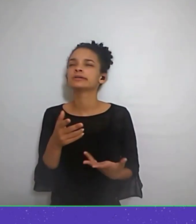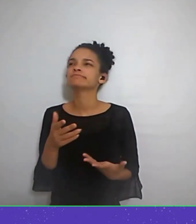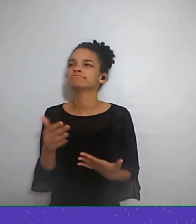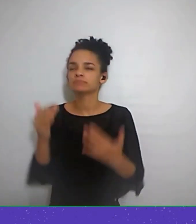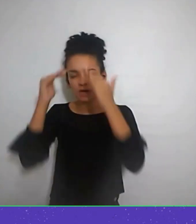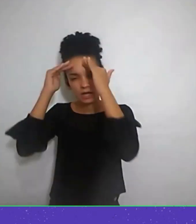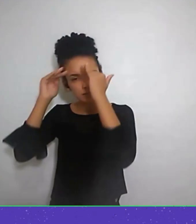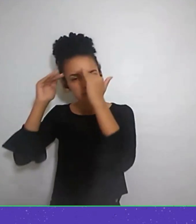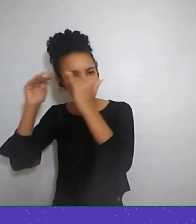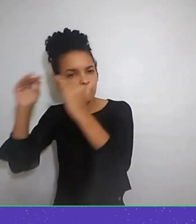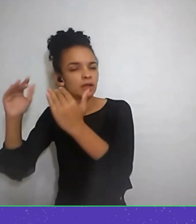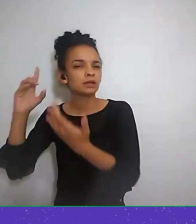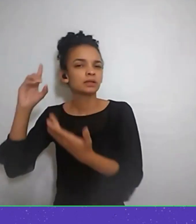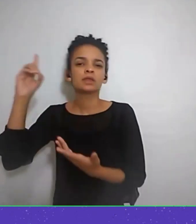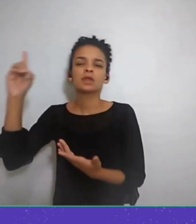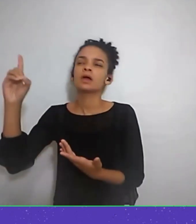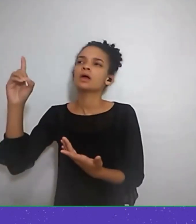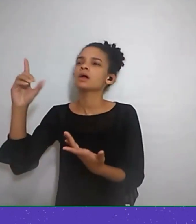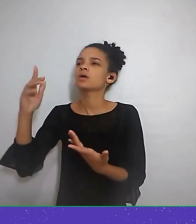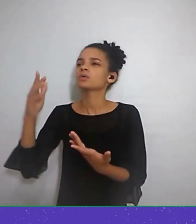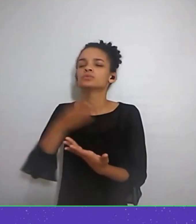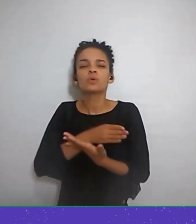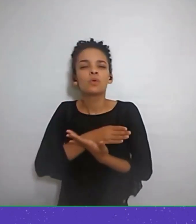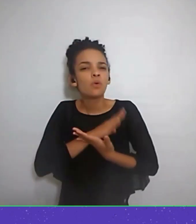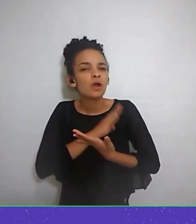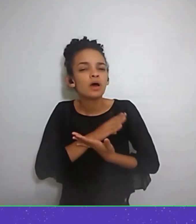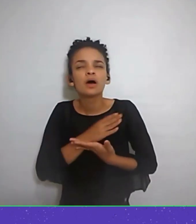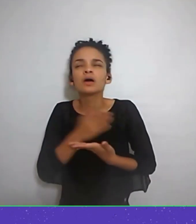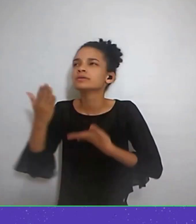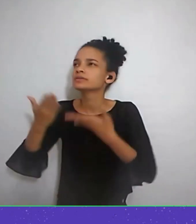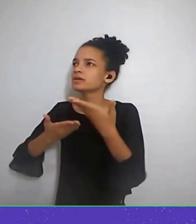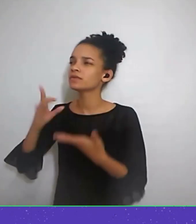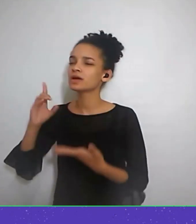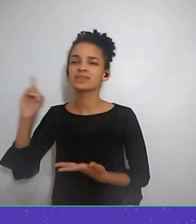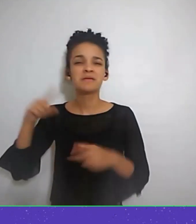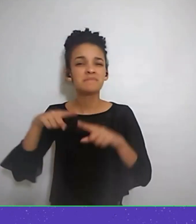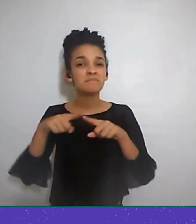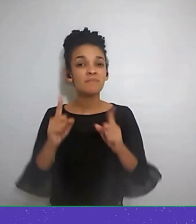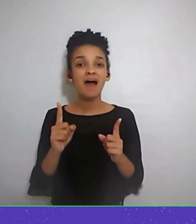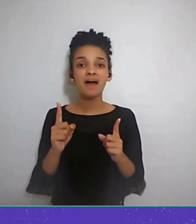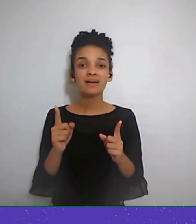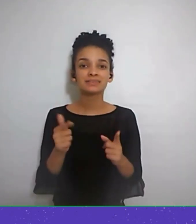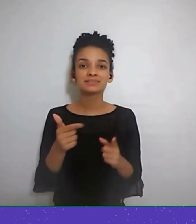continuam com o coração de servir a Deus, porém sem discernimento.